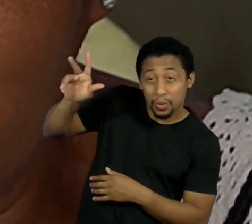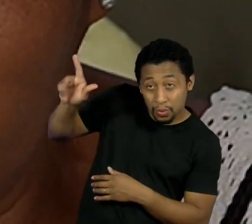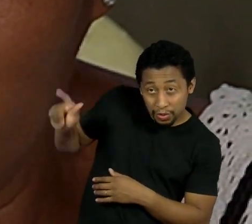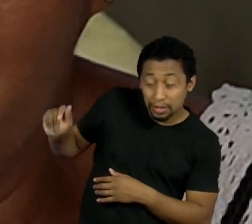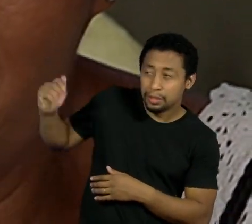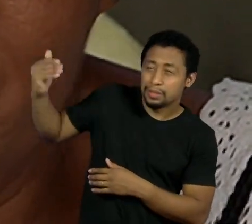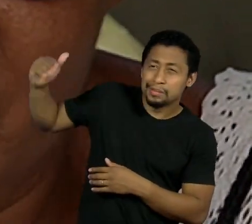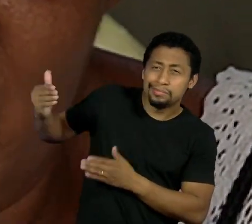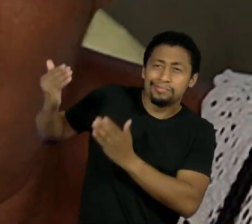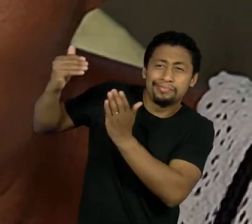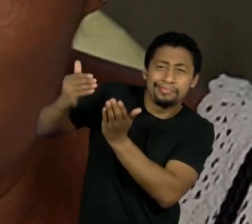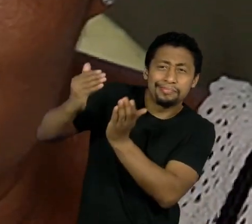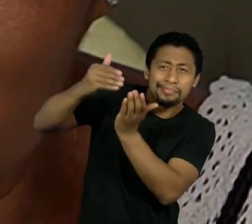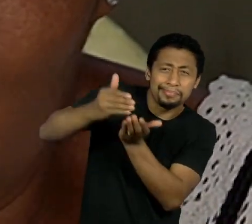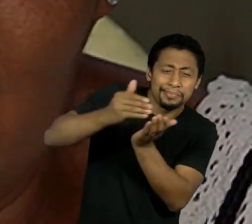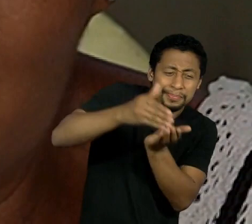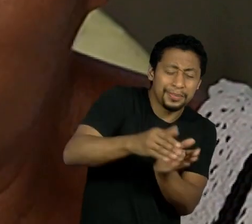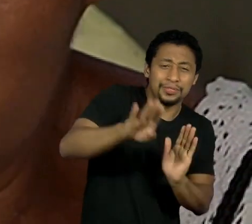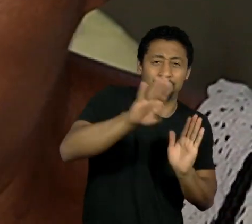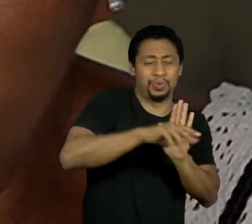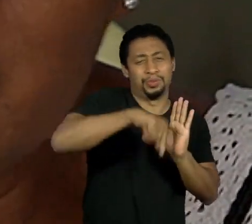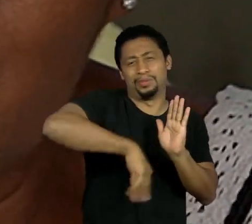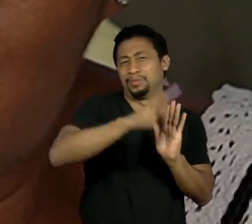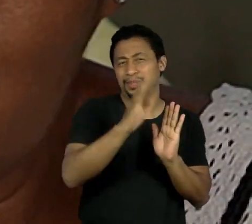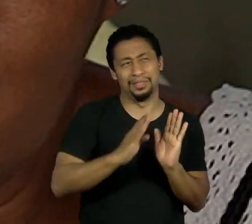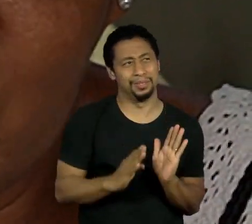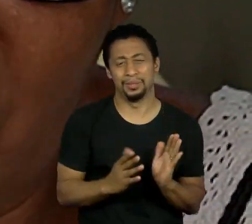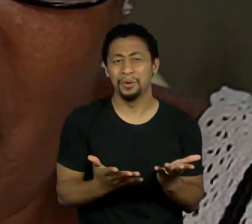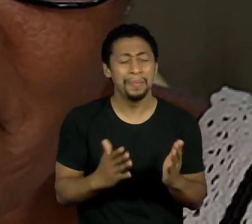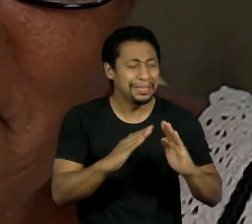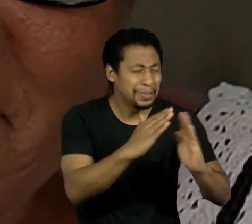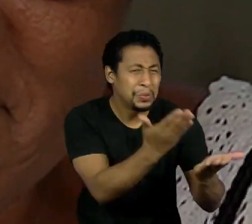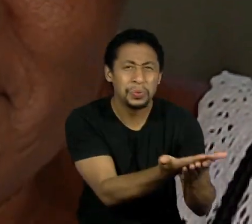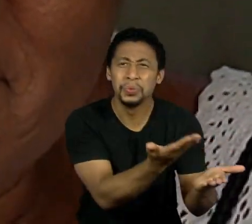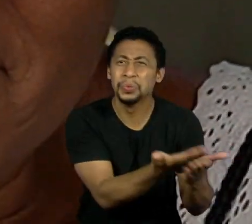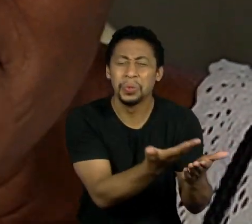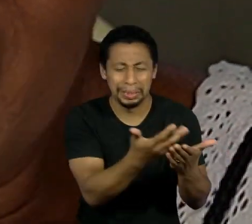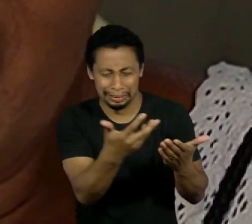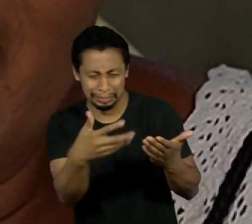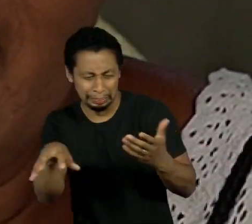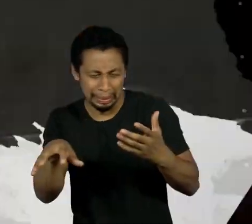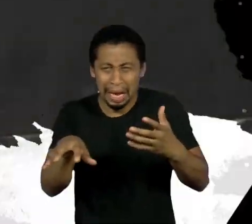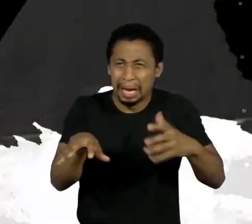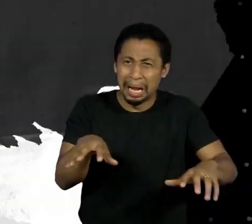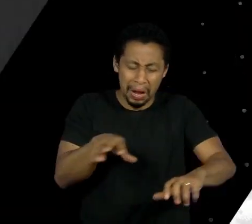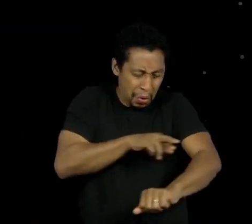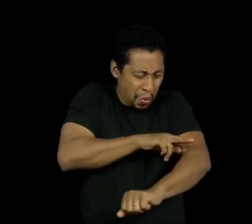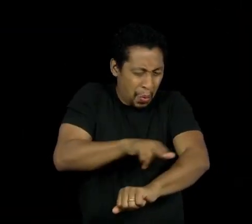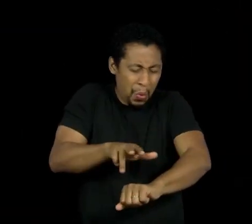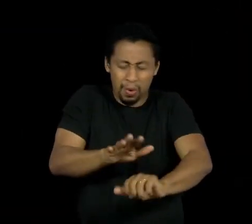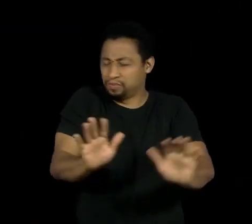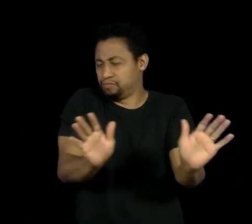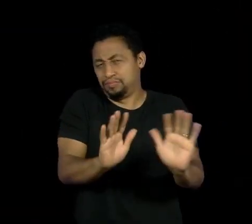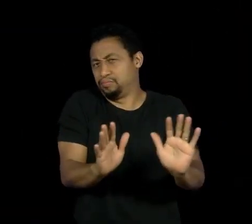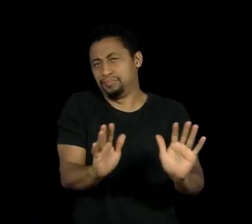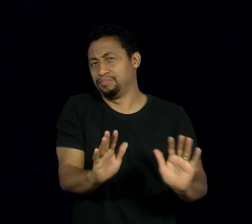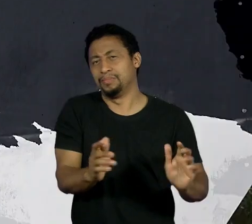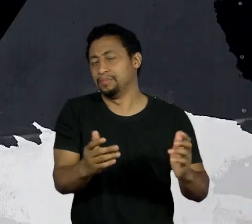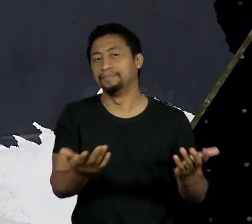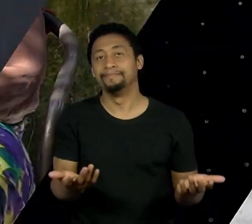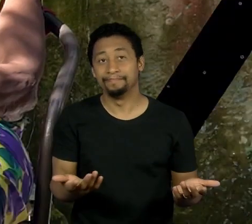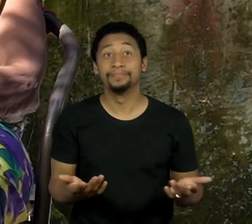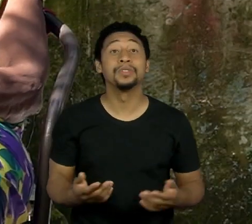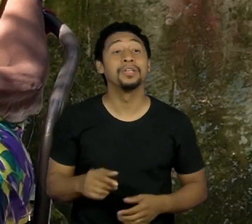tem direito. A nossa escola não faz distinção de cor. Ai, o que a senhora mais gosta de fazer